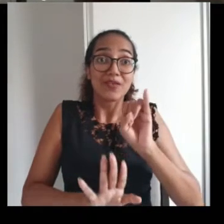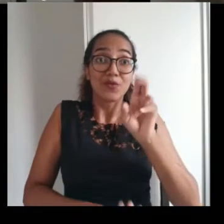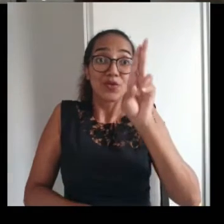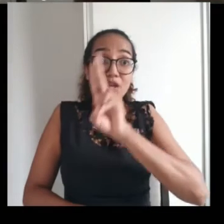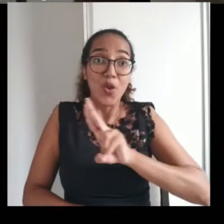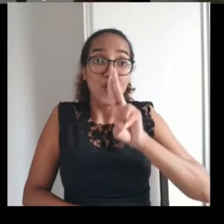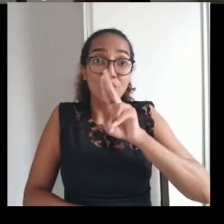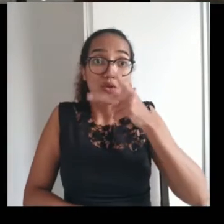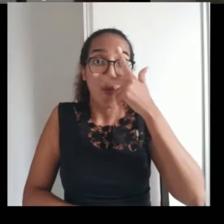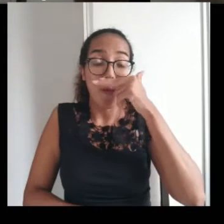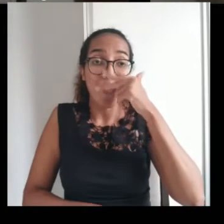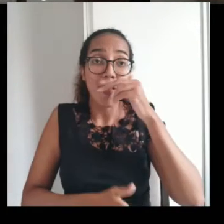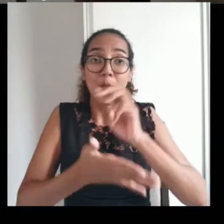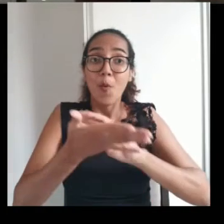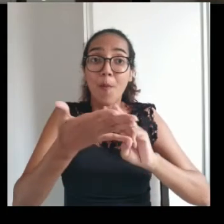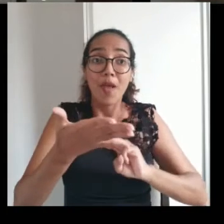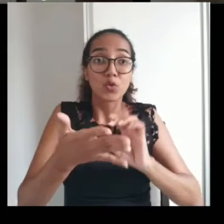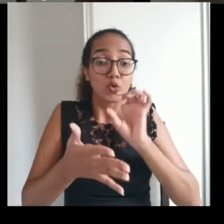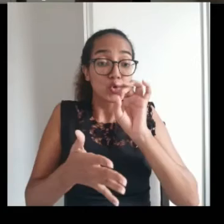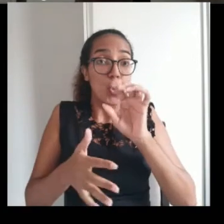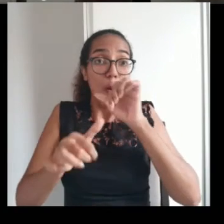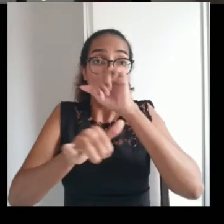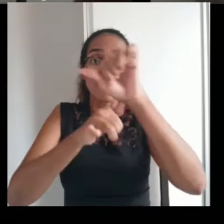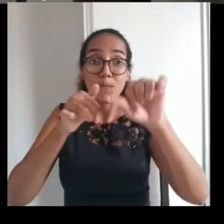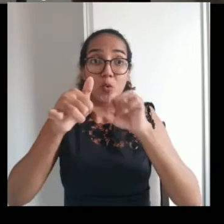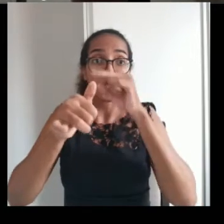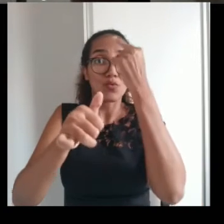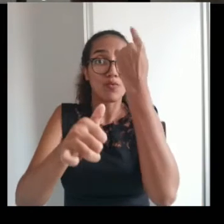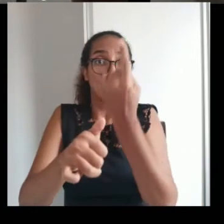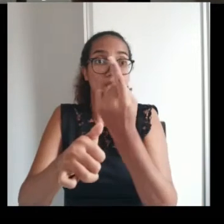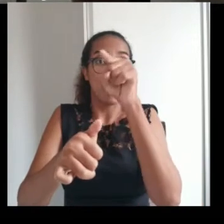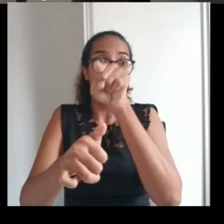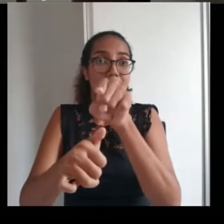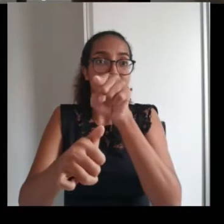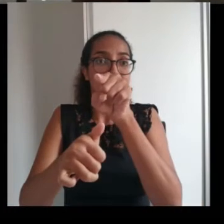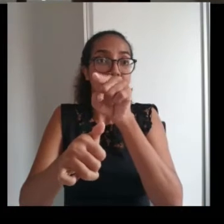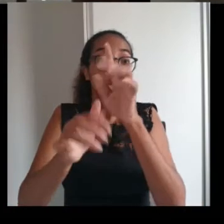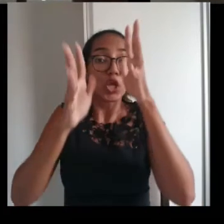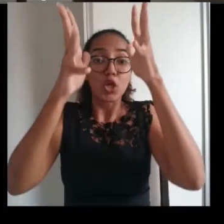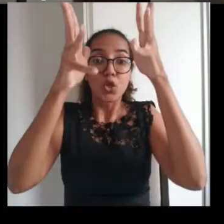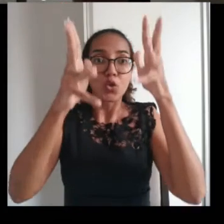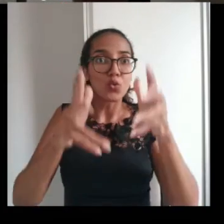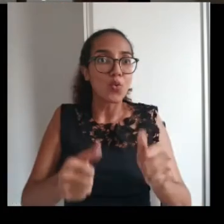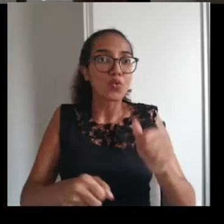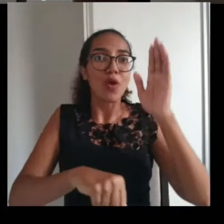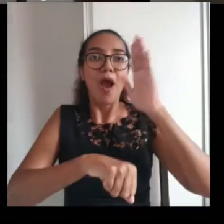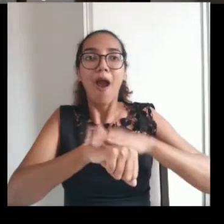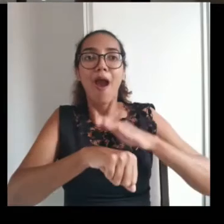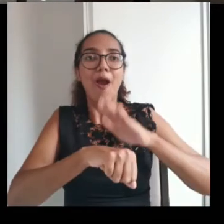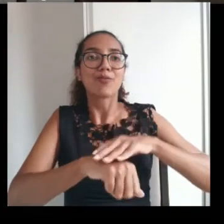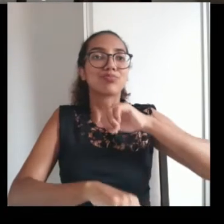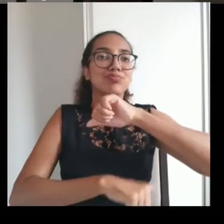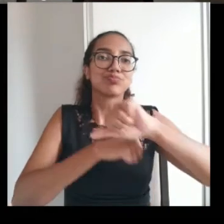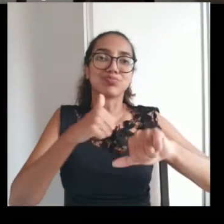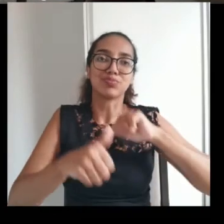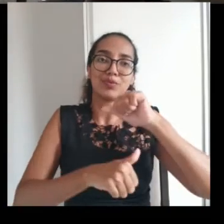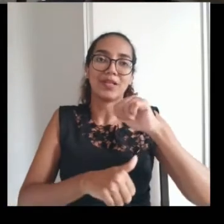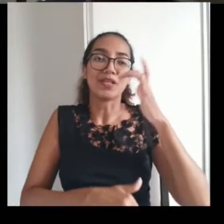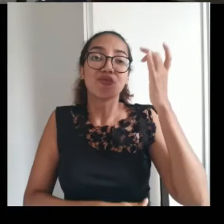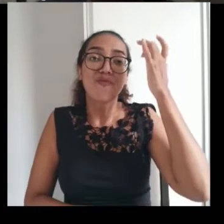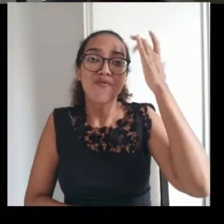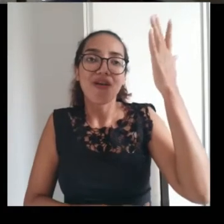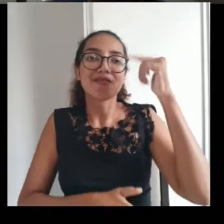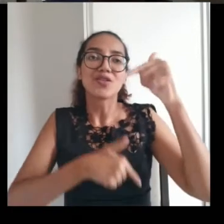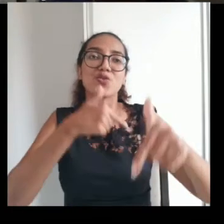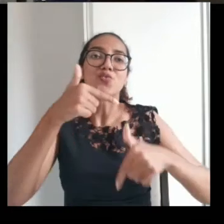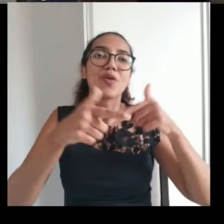mesmo método, basta eu alterar e corrigir o bug naquele método que eu estou reusando. Então facilita a minha manutenção do